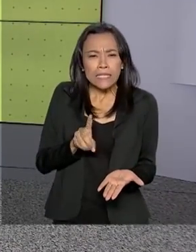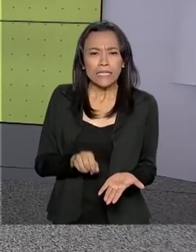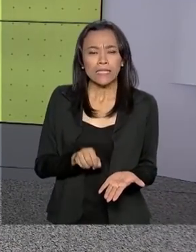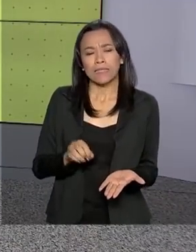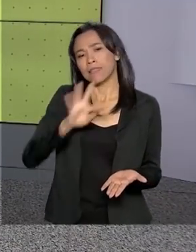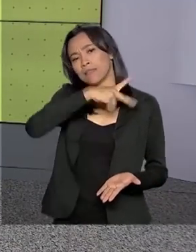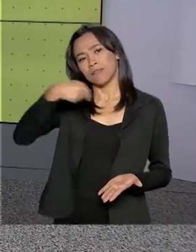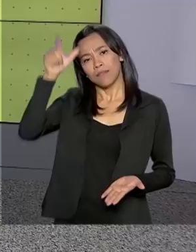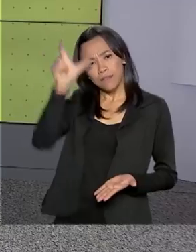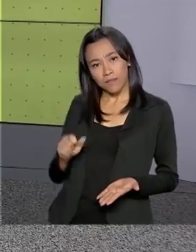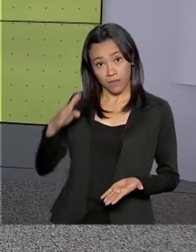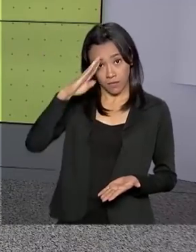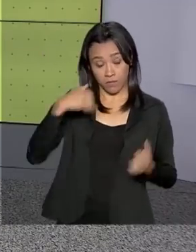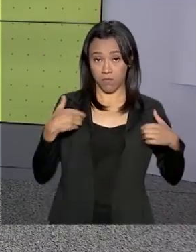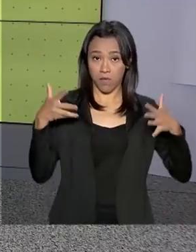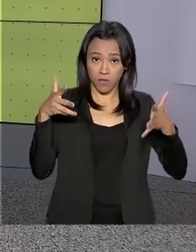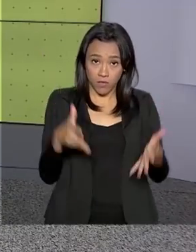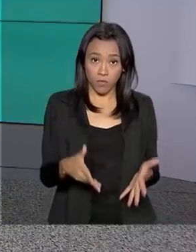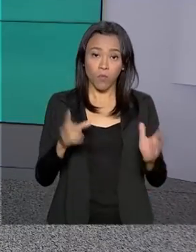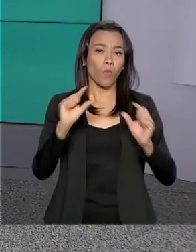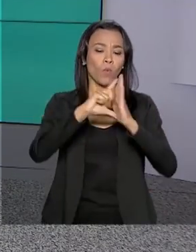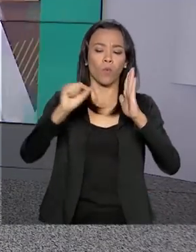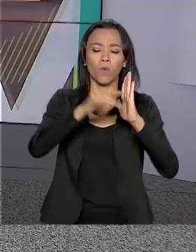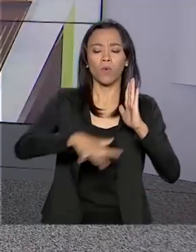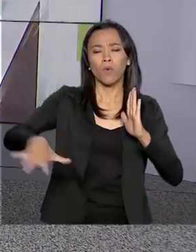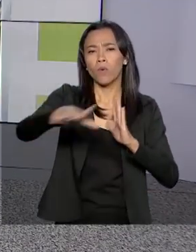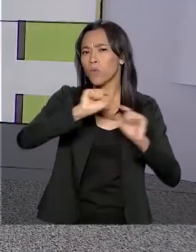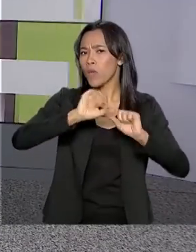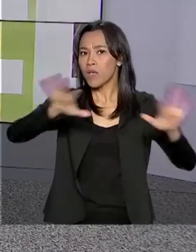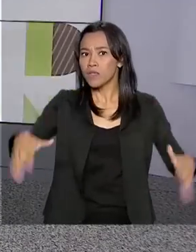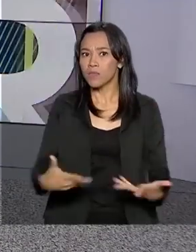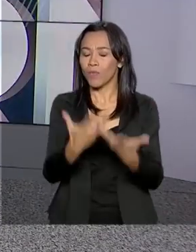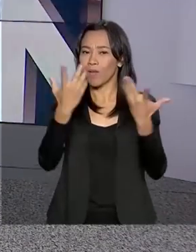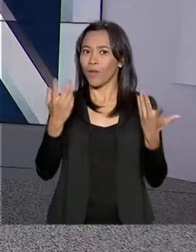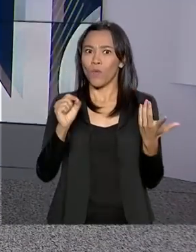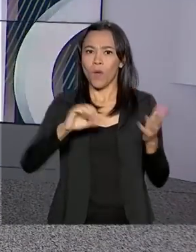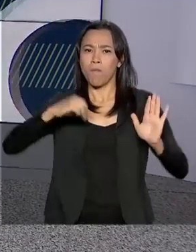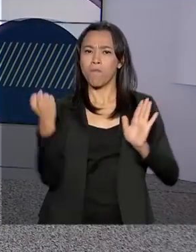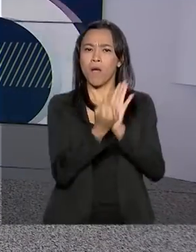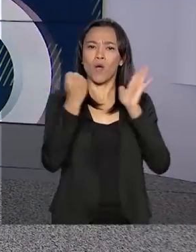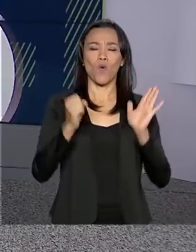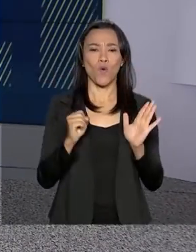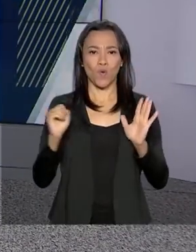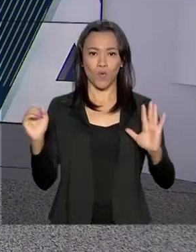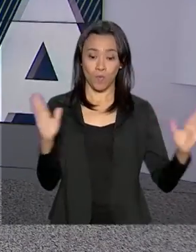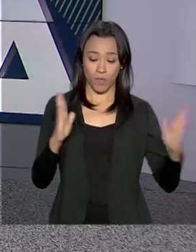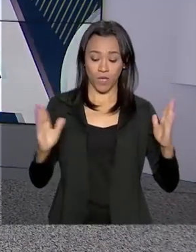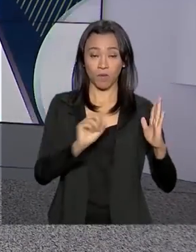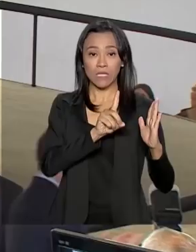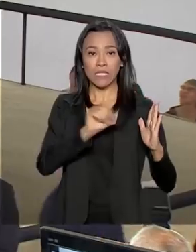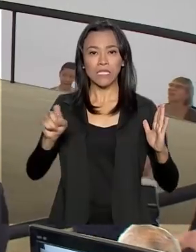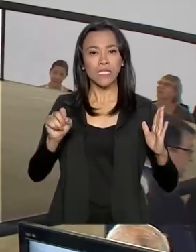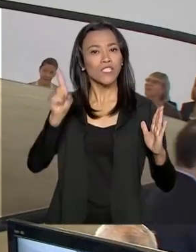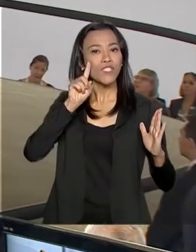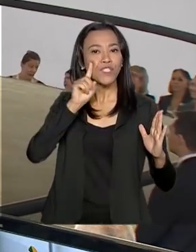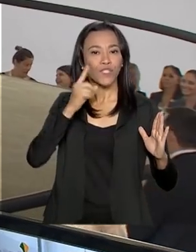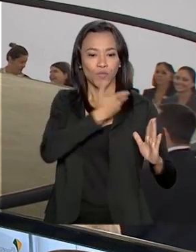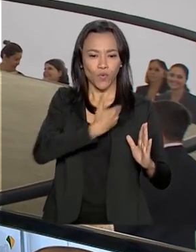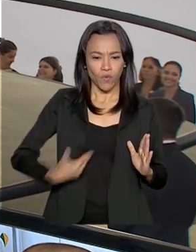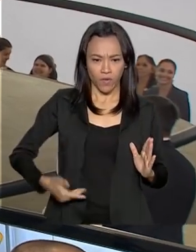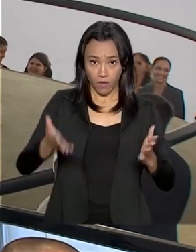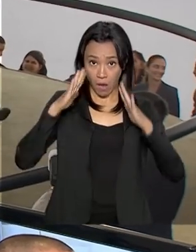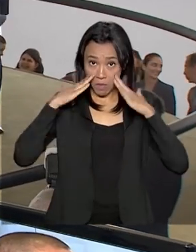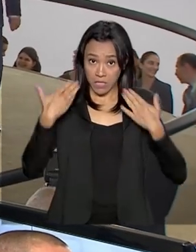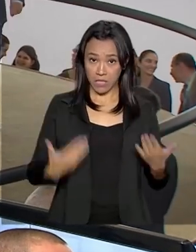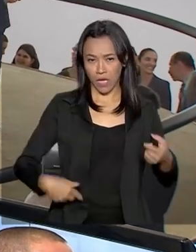participou no Palácio do Planalto da cerimônia que marcou os 100 primeiros dias de governo. Foram apresentadas as